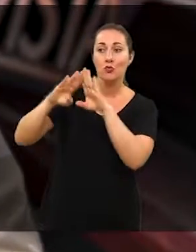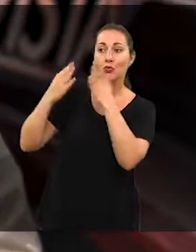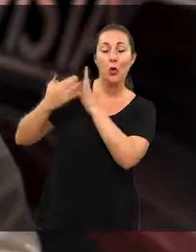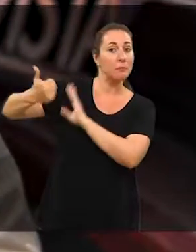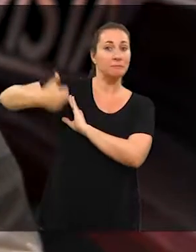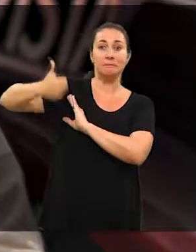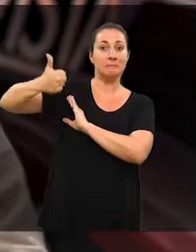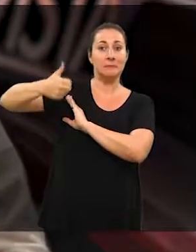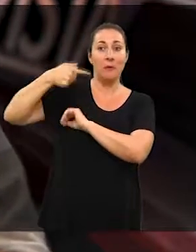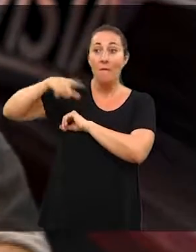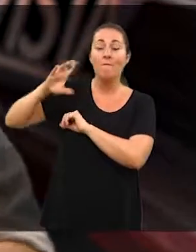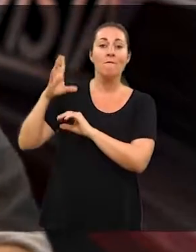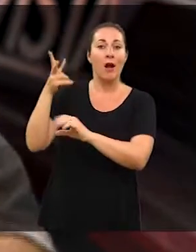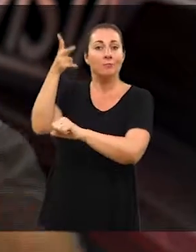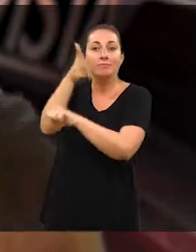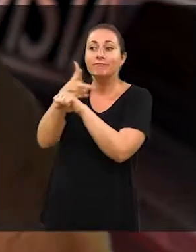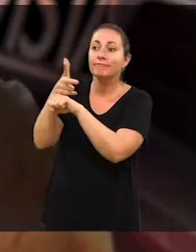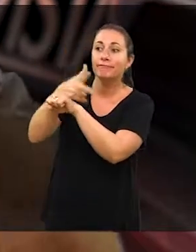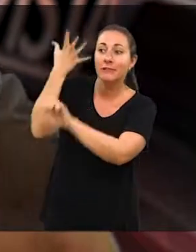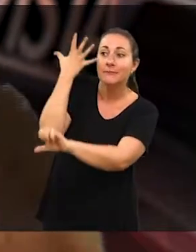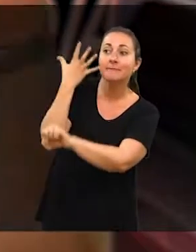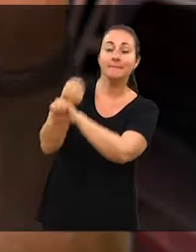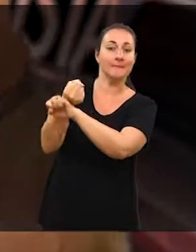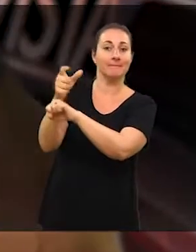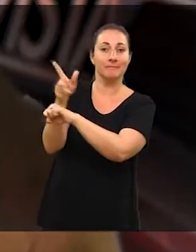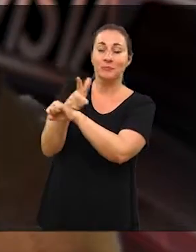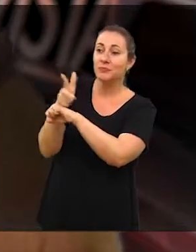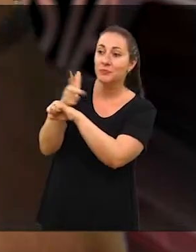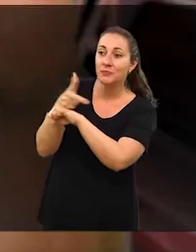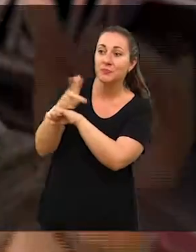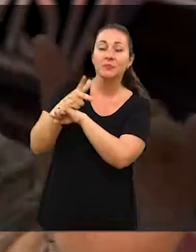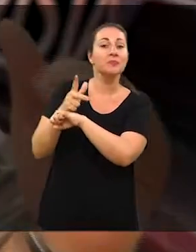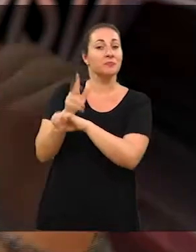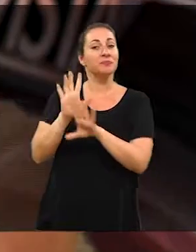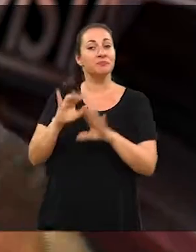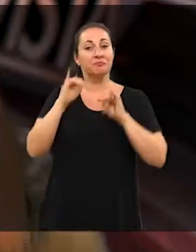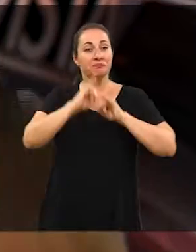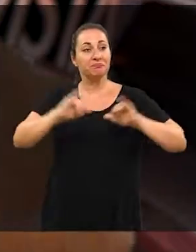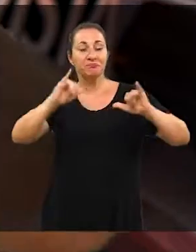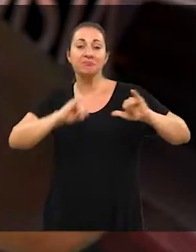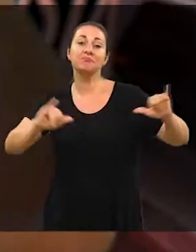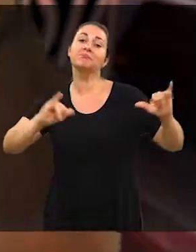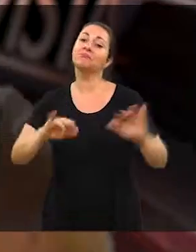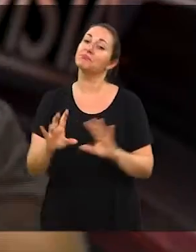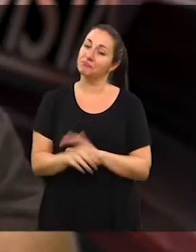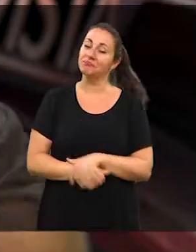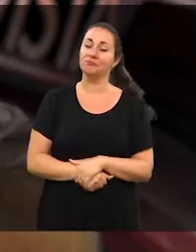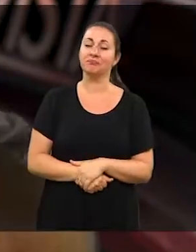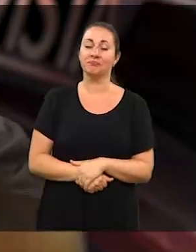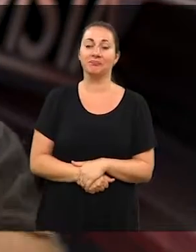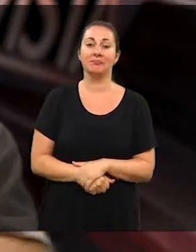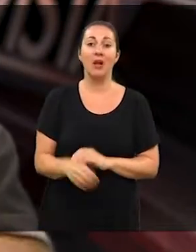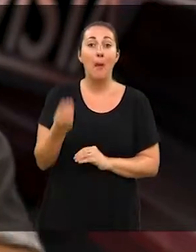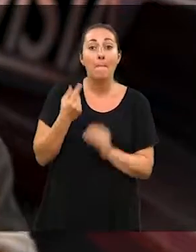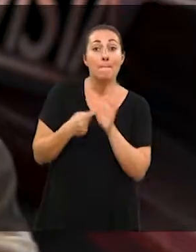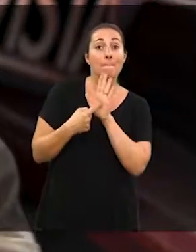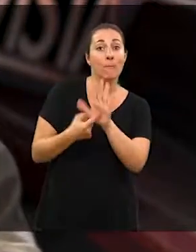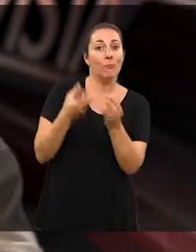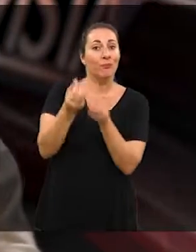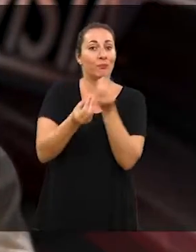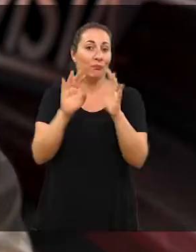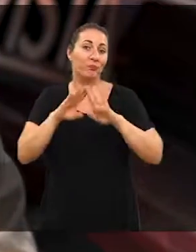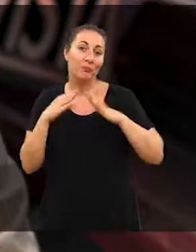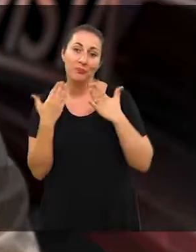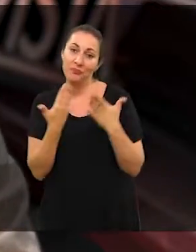vencedora que tirou o primeiro lugar. Então nós teremos 4 vídeos que vão ser mostrados lá. Vai ser anunciado o primeiro lugar e vai passar o vídeo de como aquela escola realmente